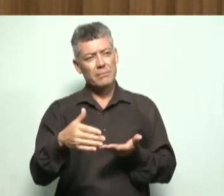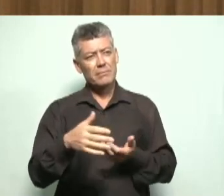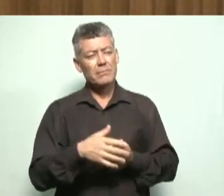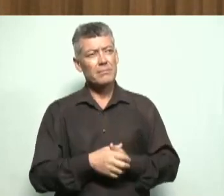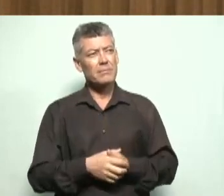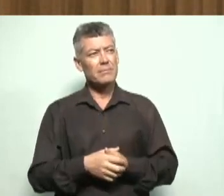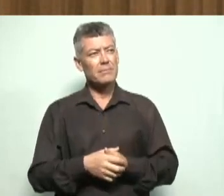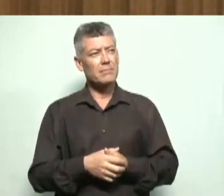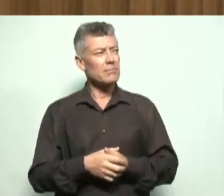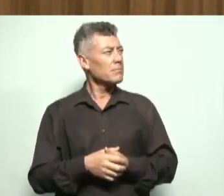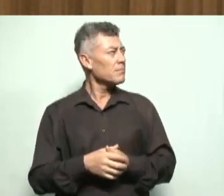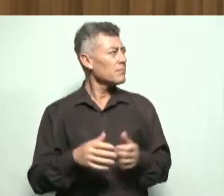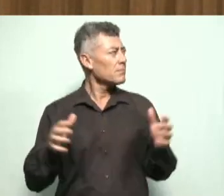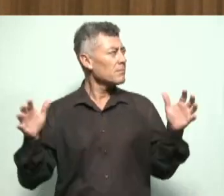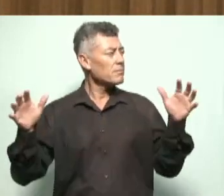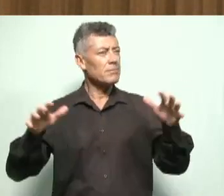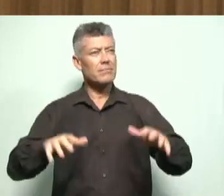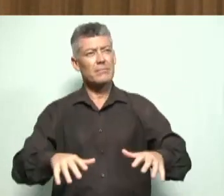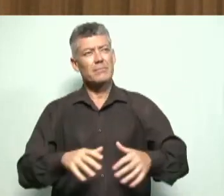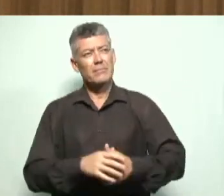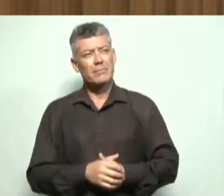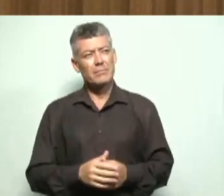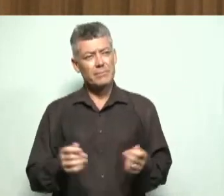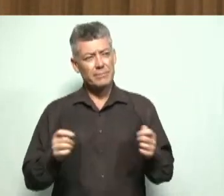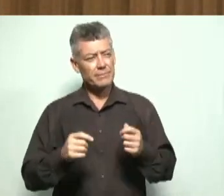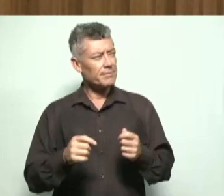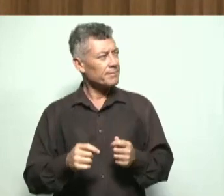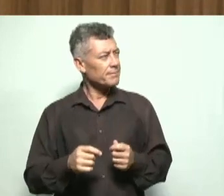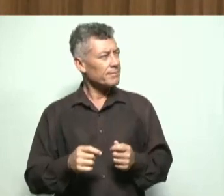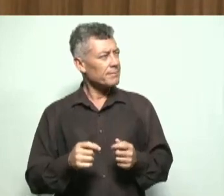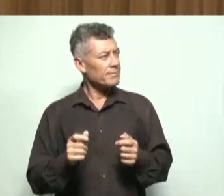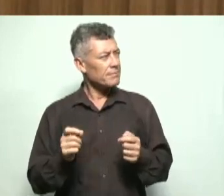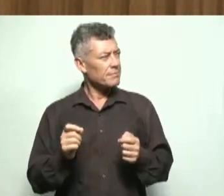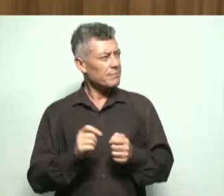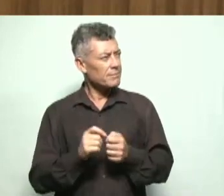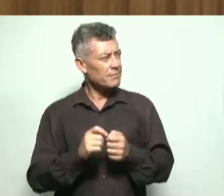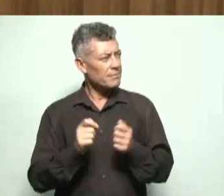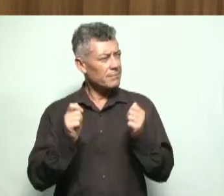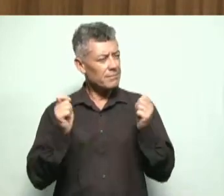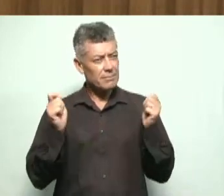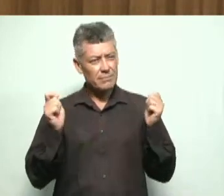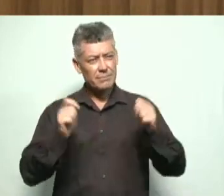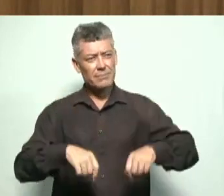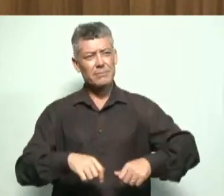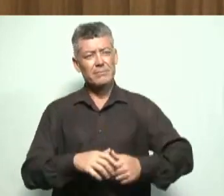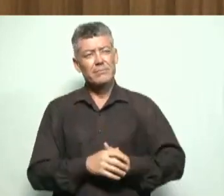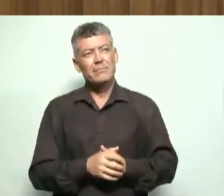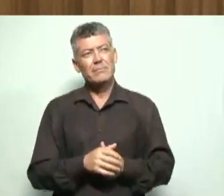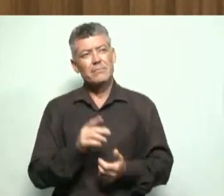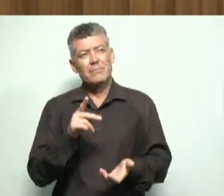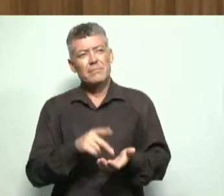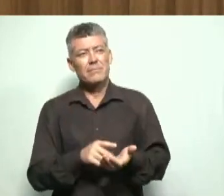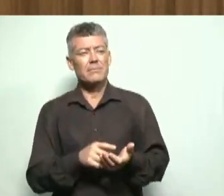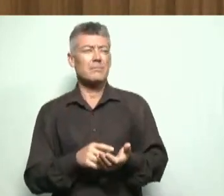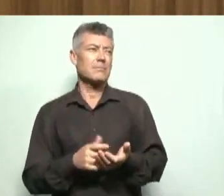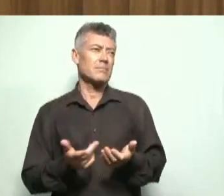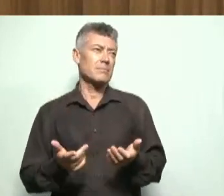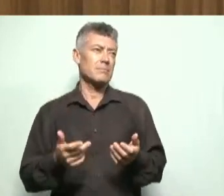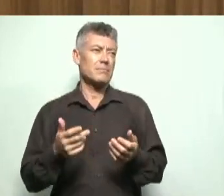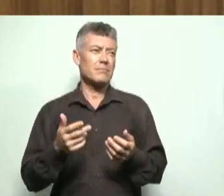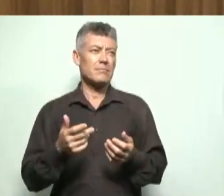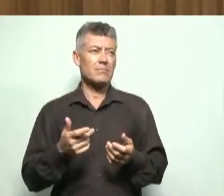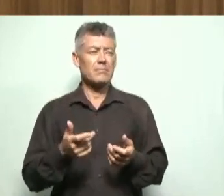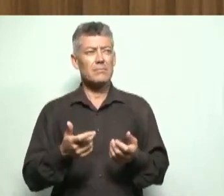o levantamento topográfico, que é um levantamento necessário para que se possa, de fato, as máquinas, os homens